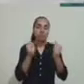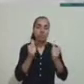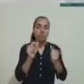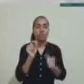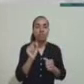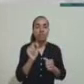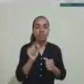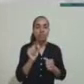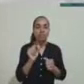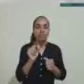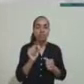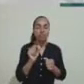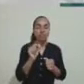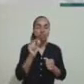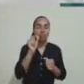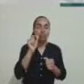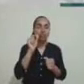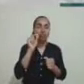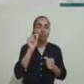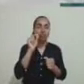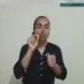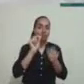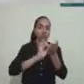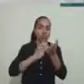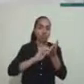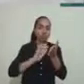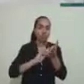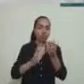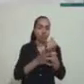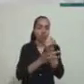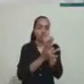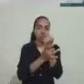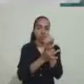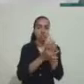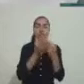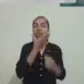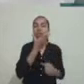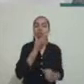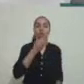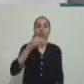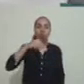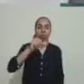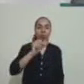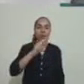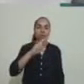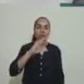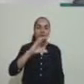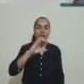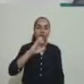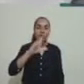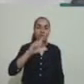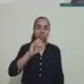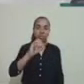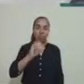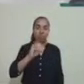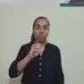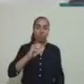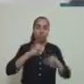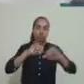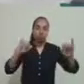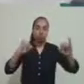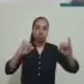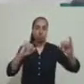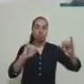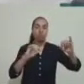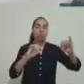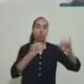nossa Secretaria de Segurança, ao nosso secretário Marcelo, que informe as entidades e